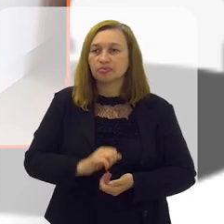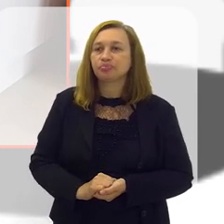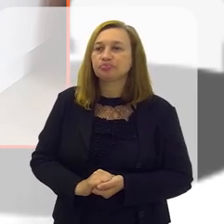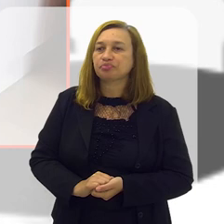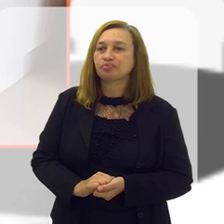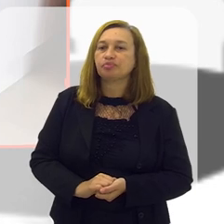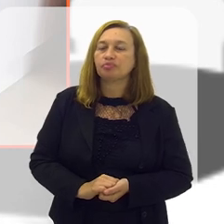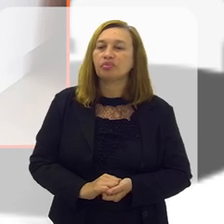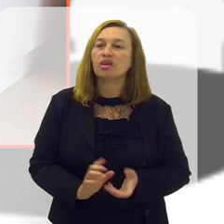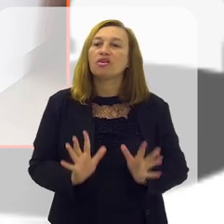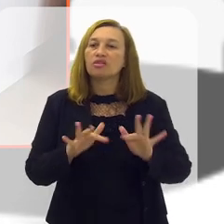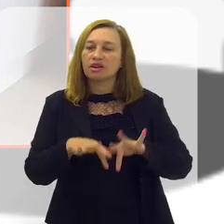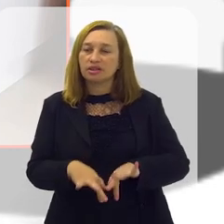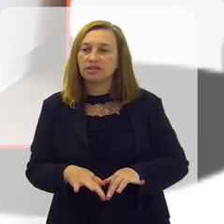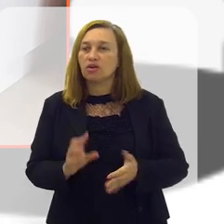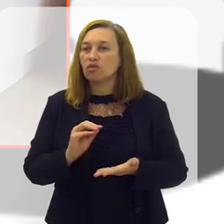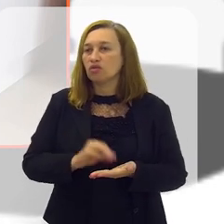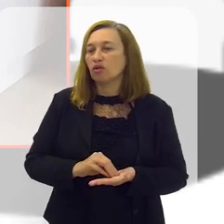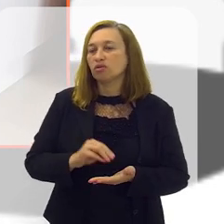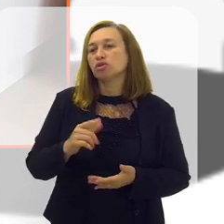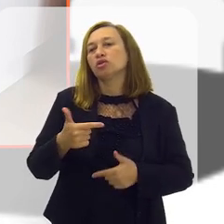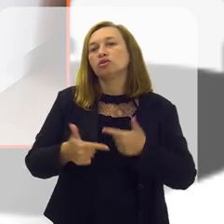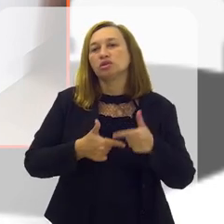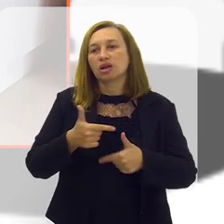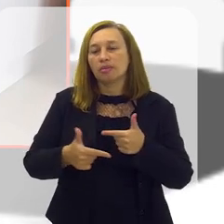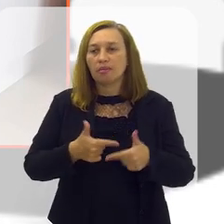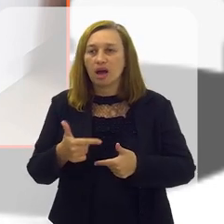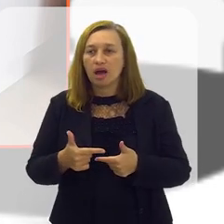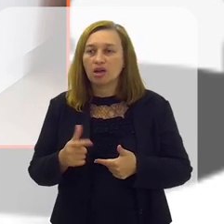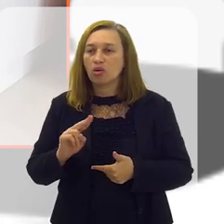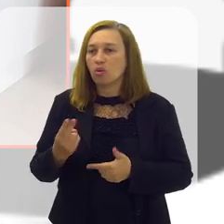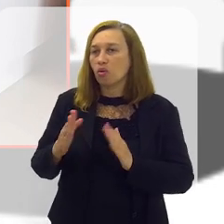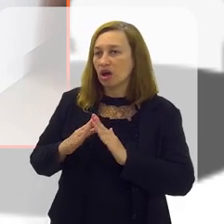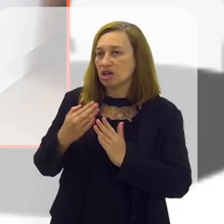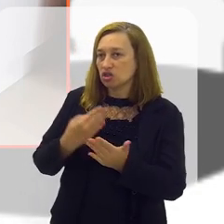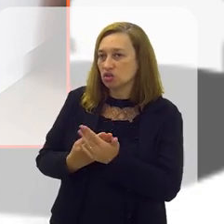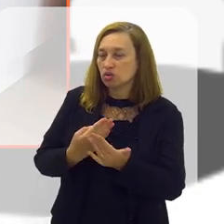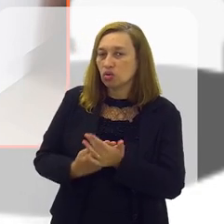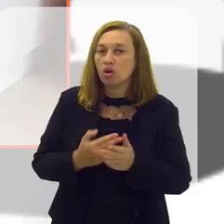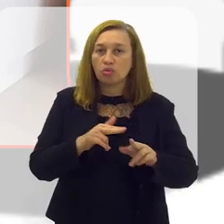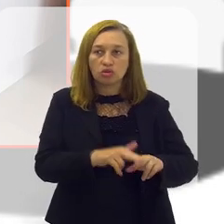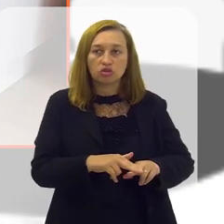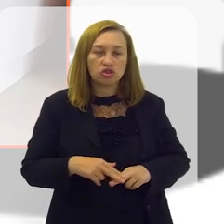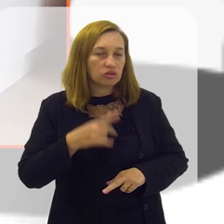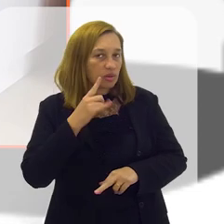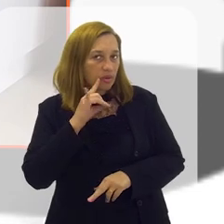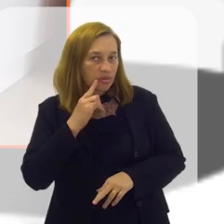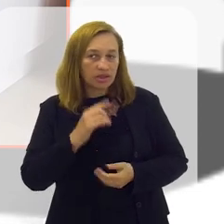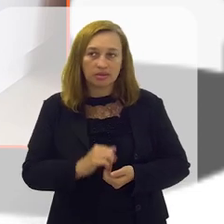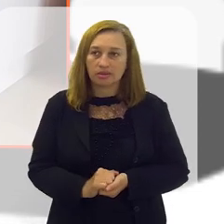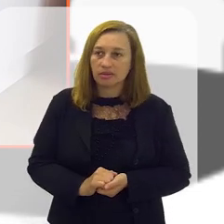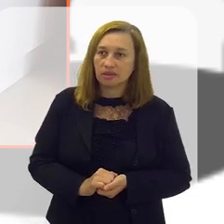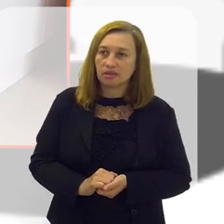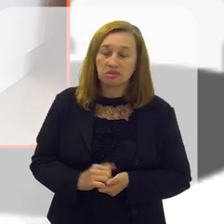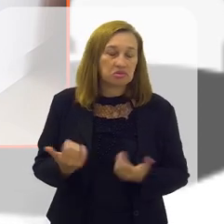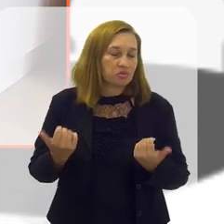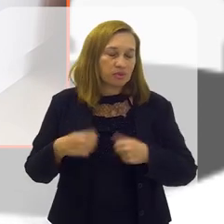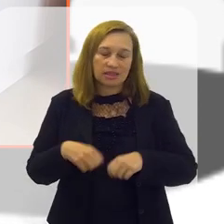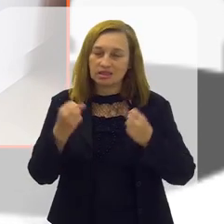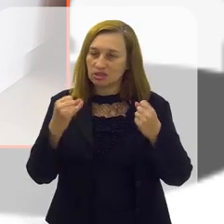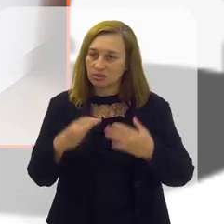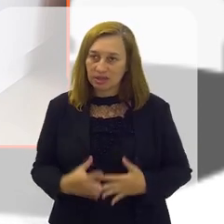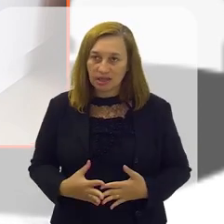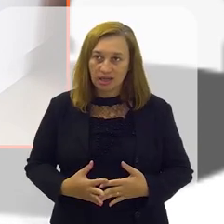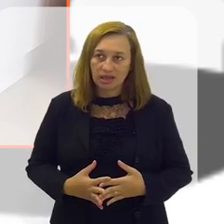prejudicada. Para a gente ir terminando, faltou o trabalho ou a escola por causa da bebida? Isso não precisa